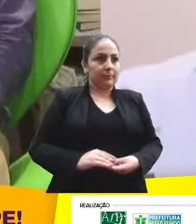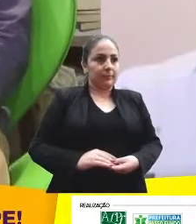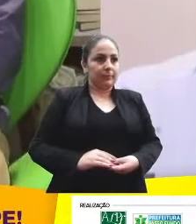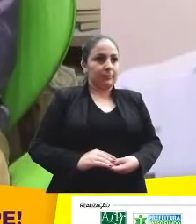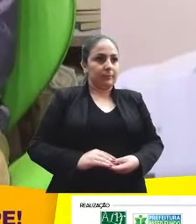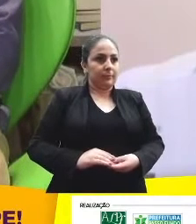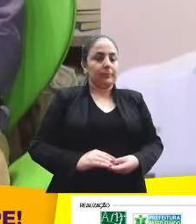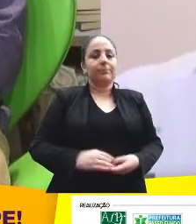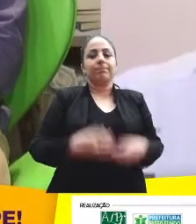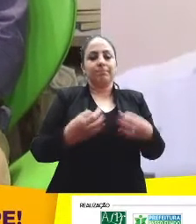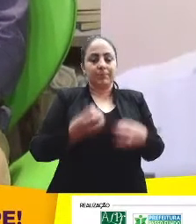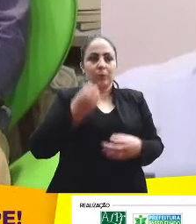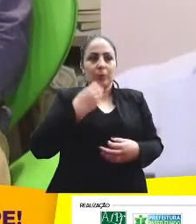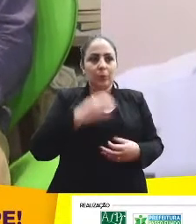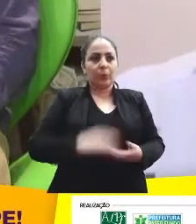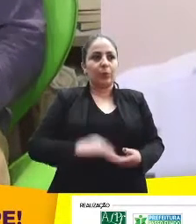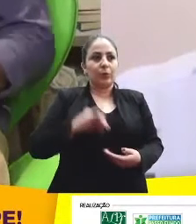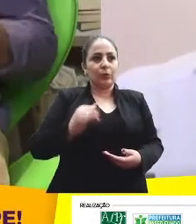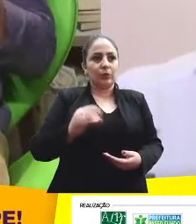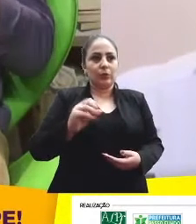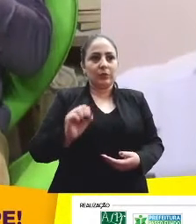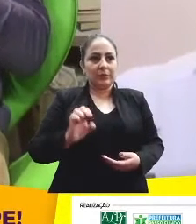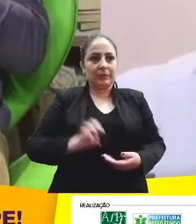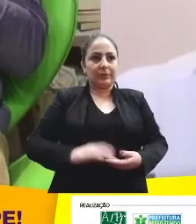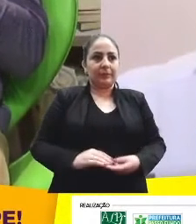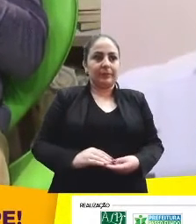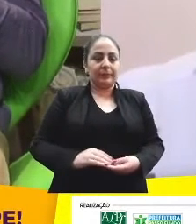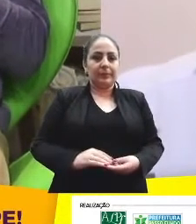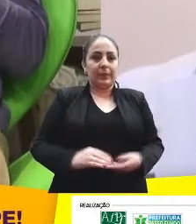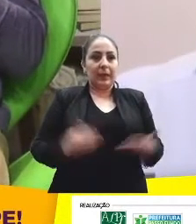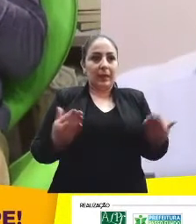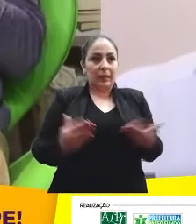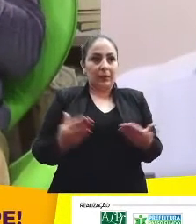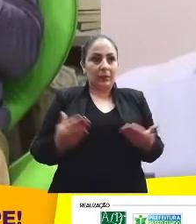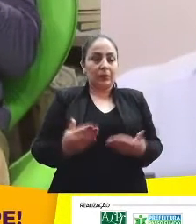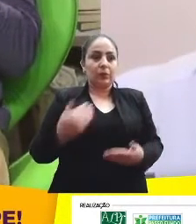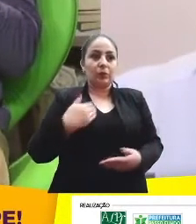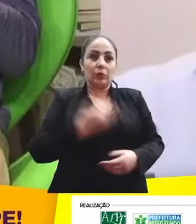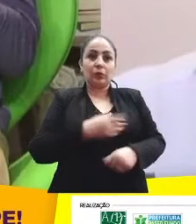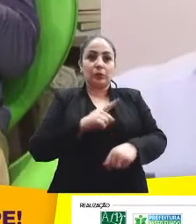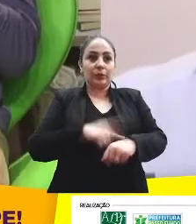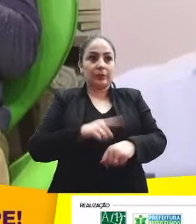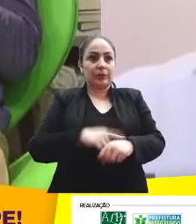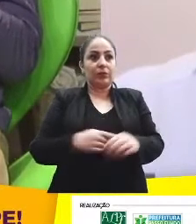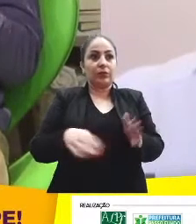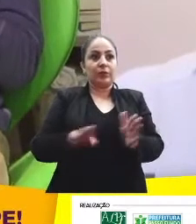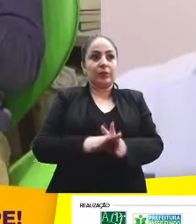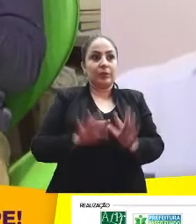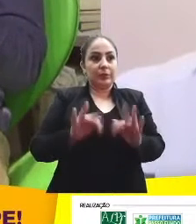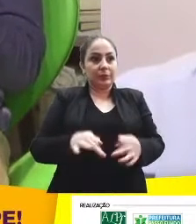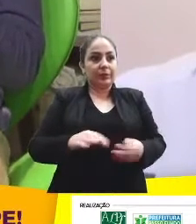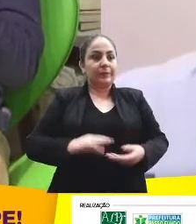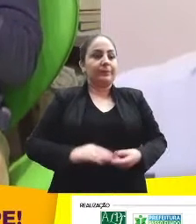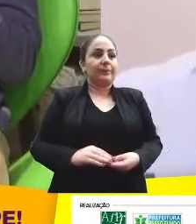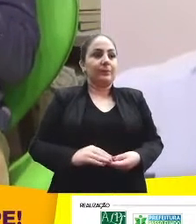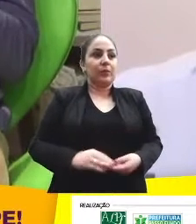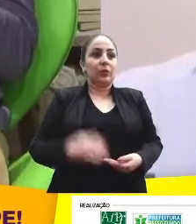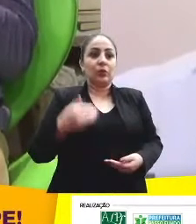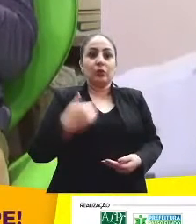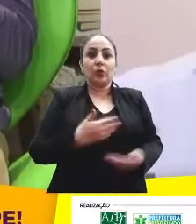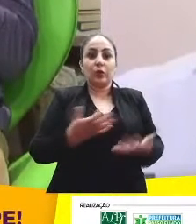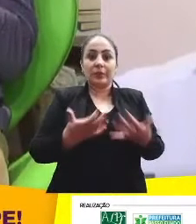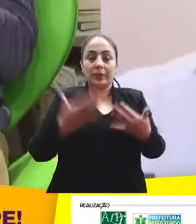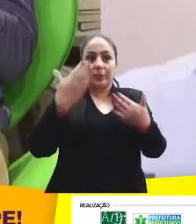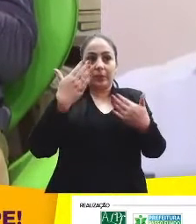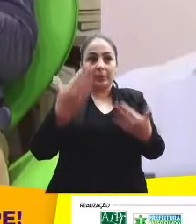É isso aí, muito bom, José. Então, agora acho que o nosso tempo está chegando ao fim, não é isso? A gente quer